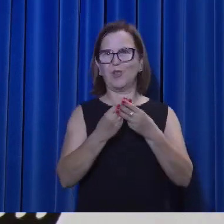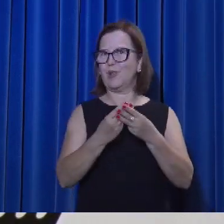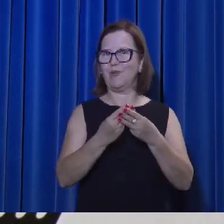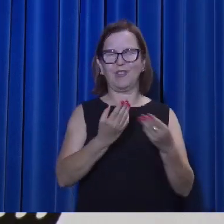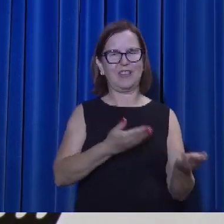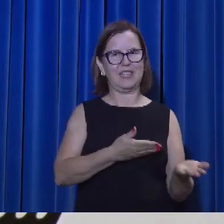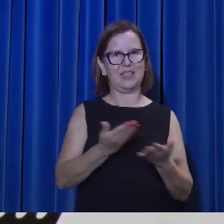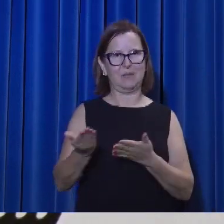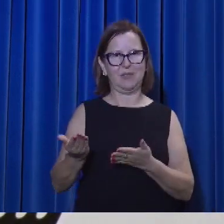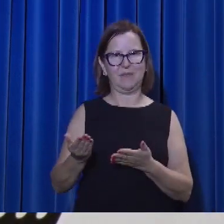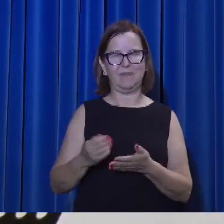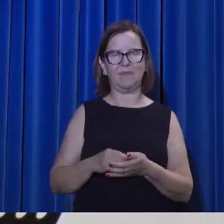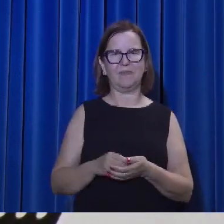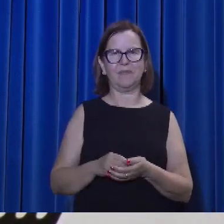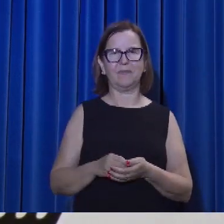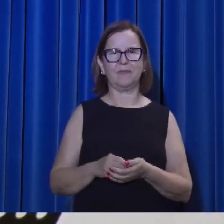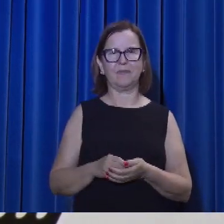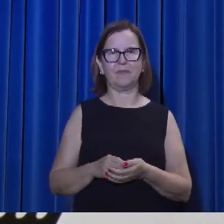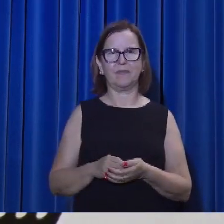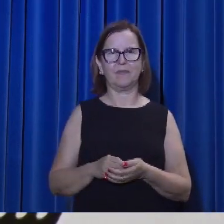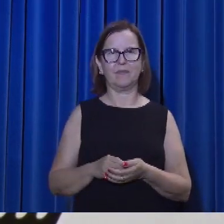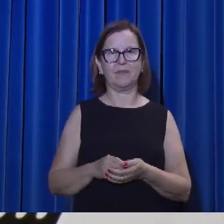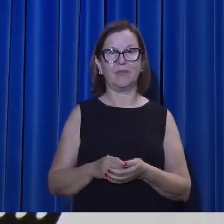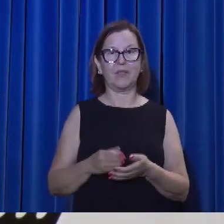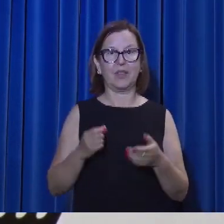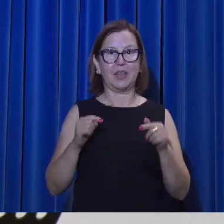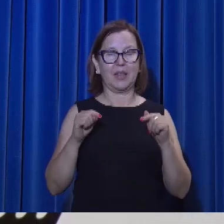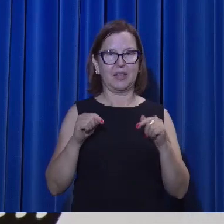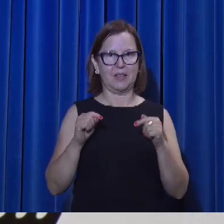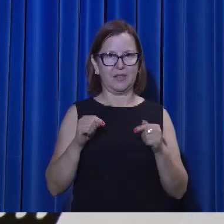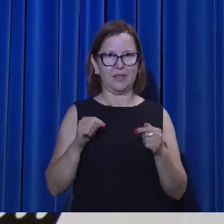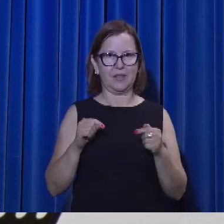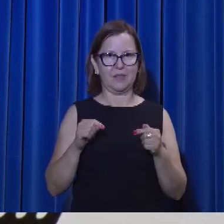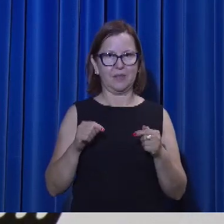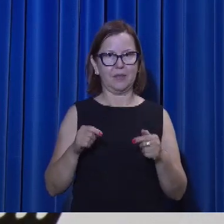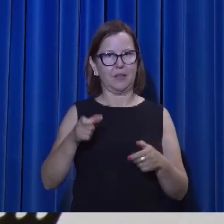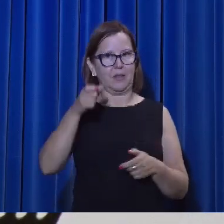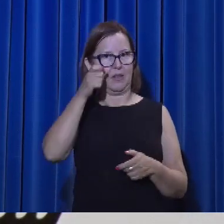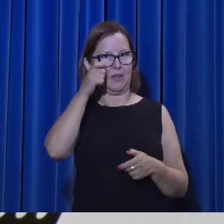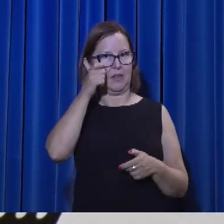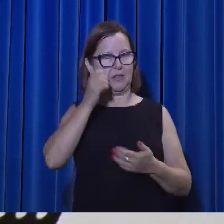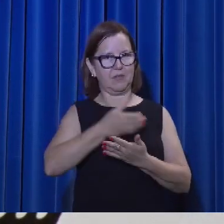irmãos, eu chamo a atenção da igreja.